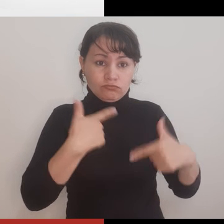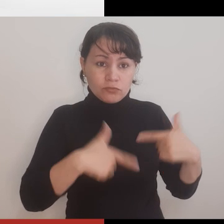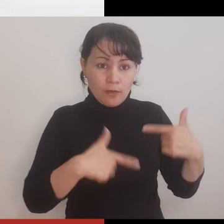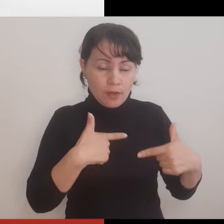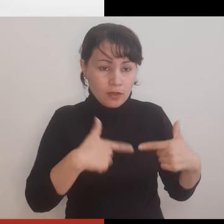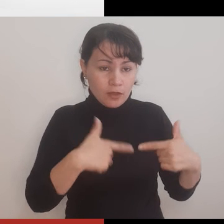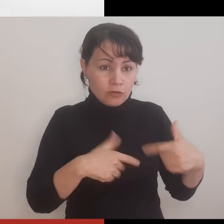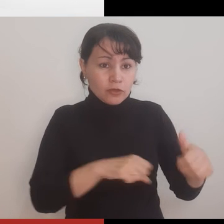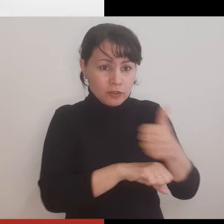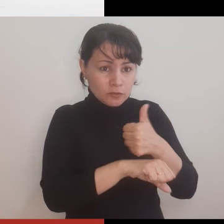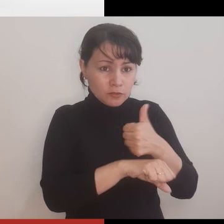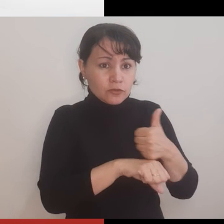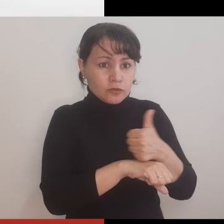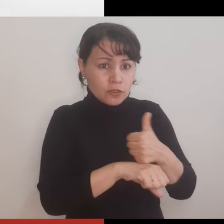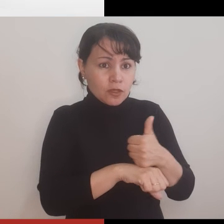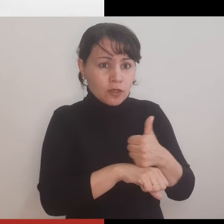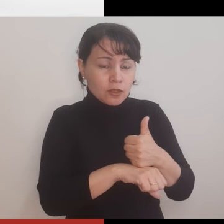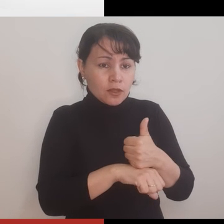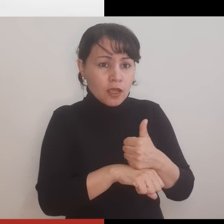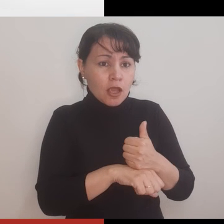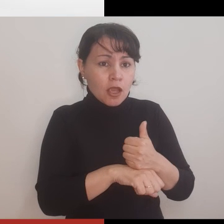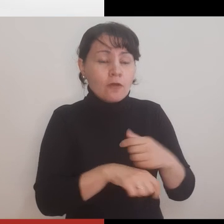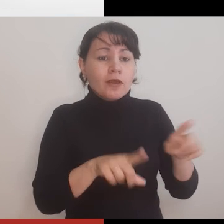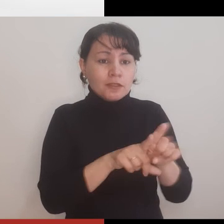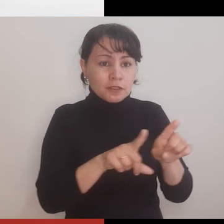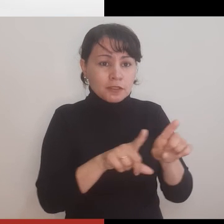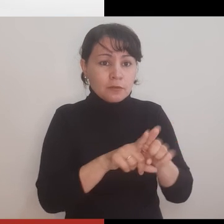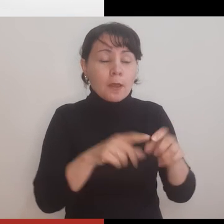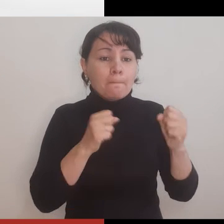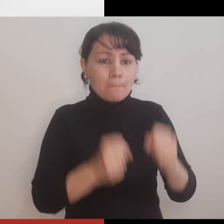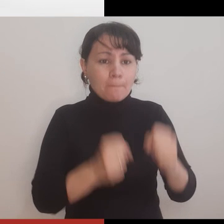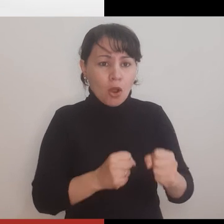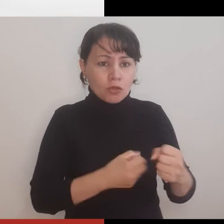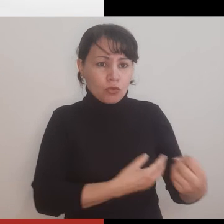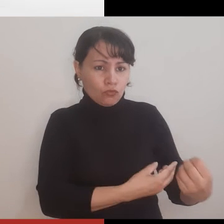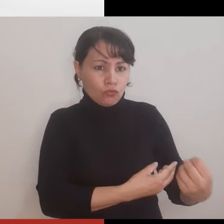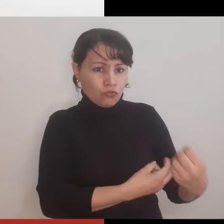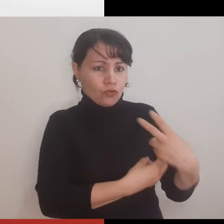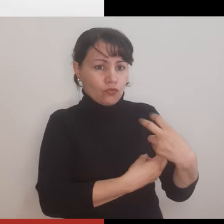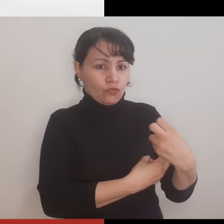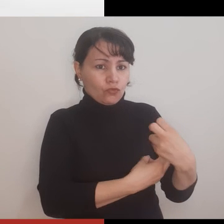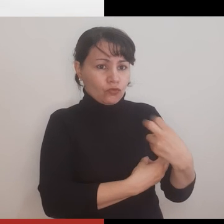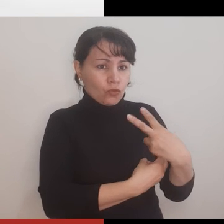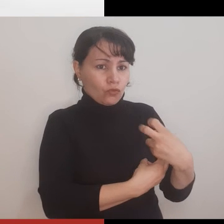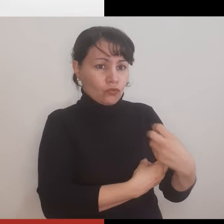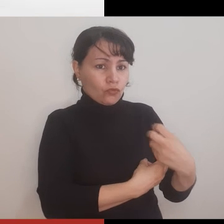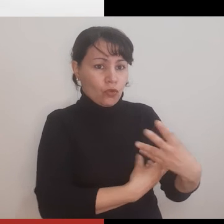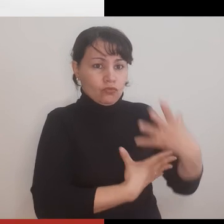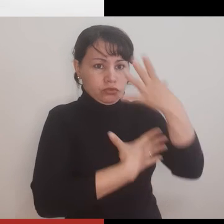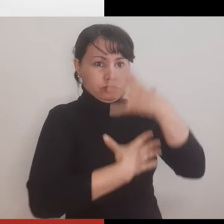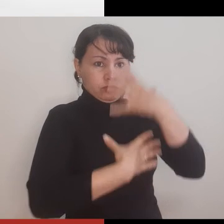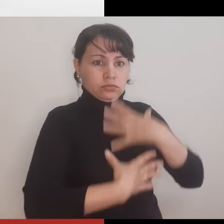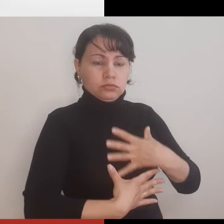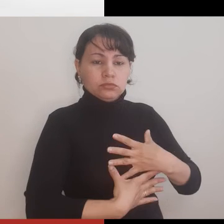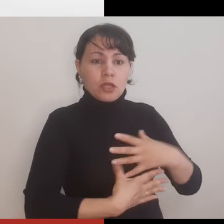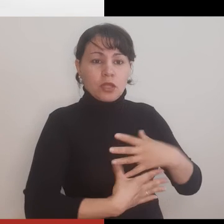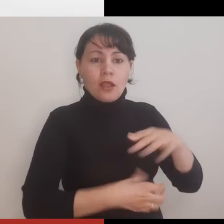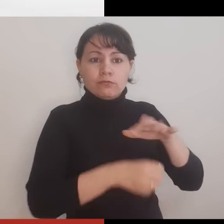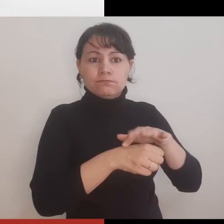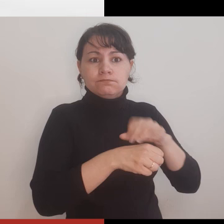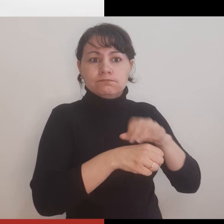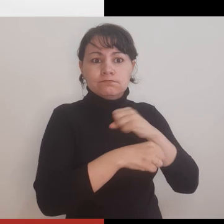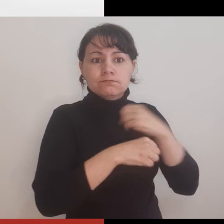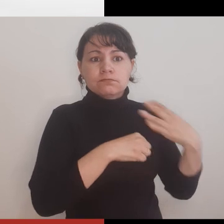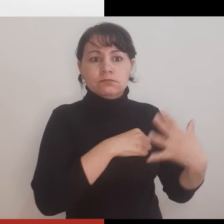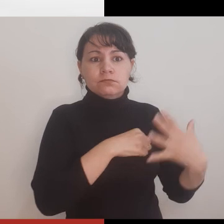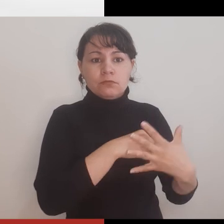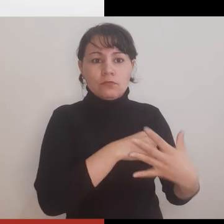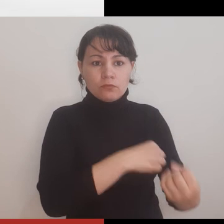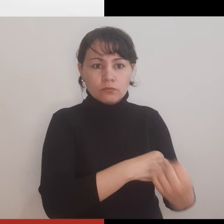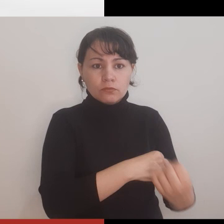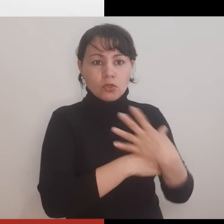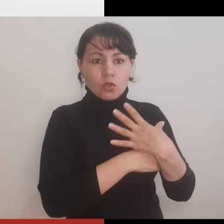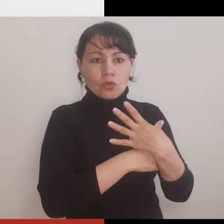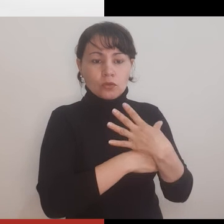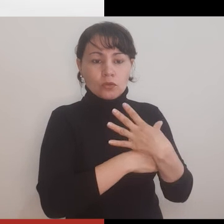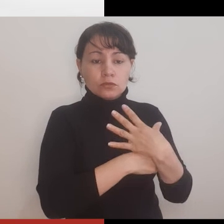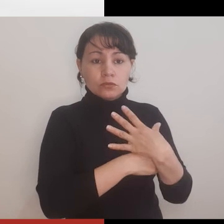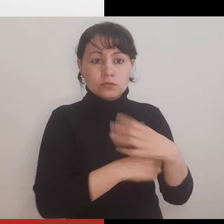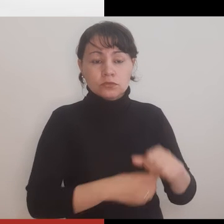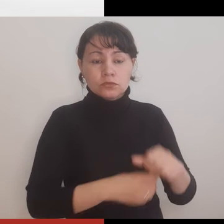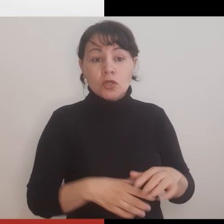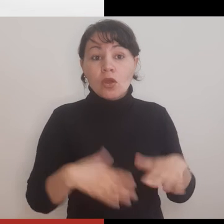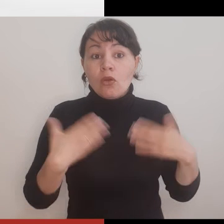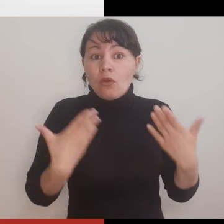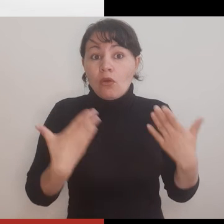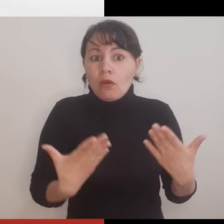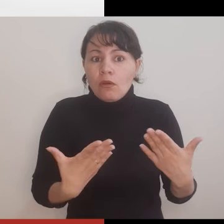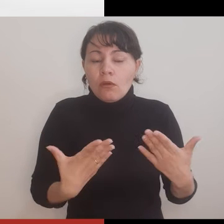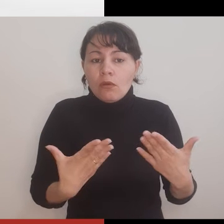Lembrar que esses profissionais eles também podem se contaminar, então lembrar que eles podem apresentar sinais e sintomas da própria Covid,